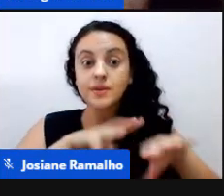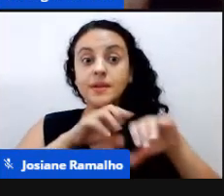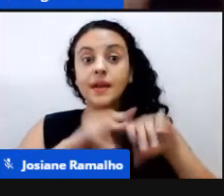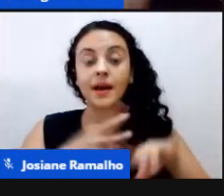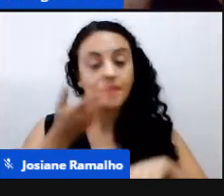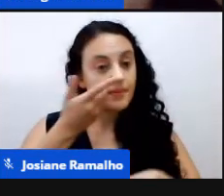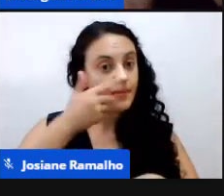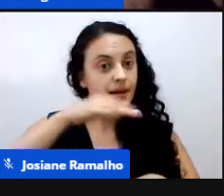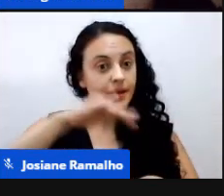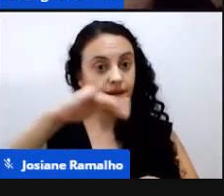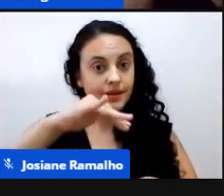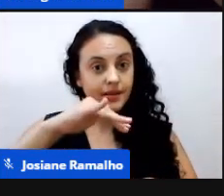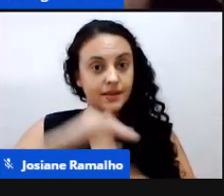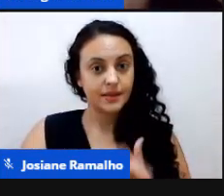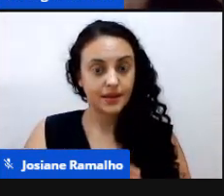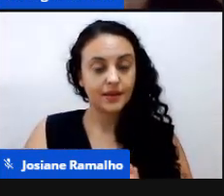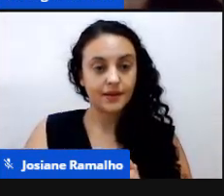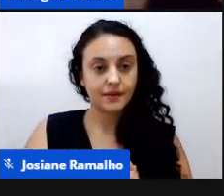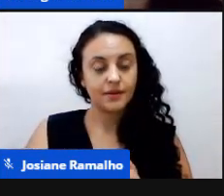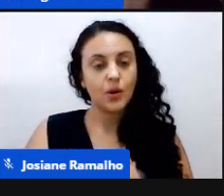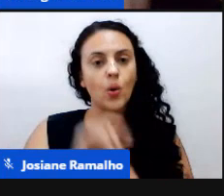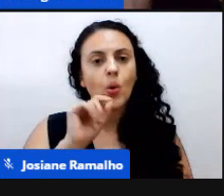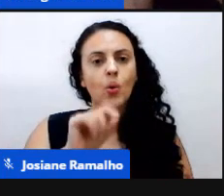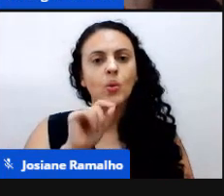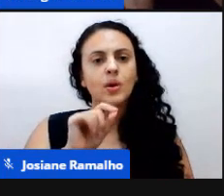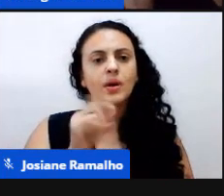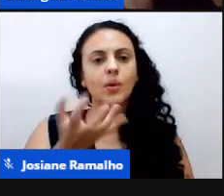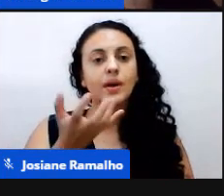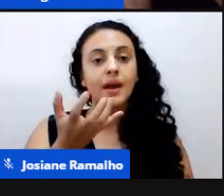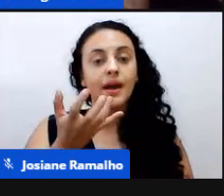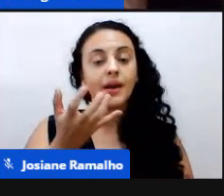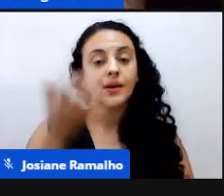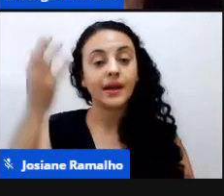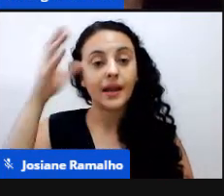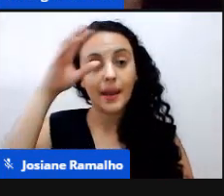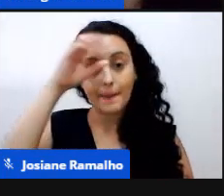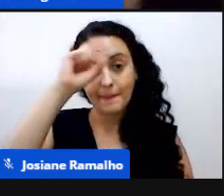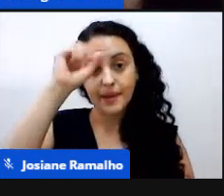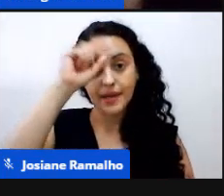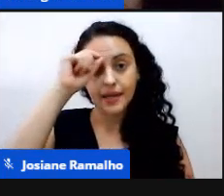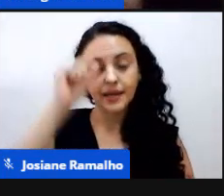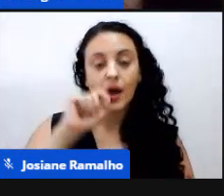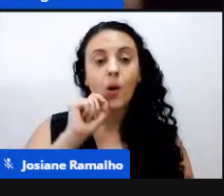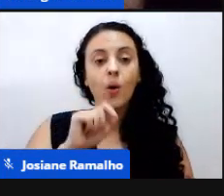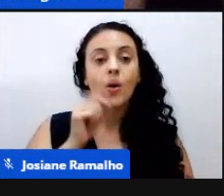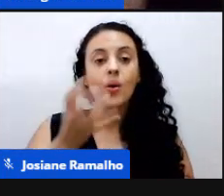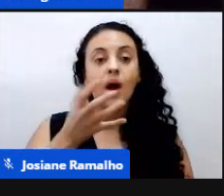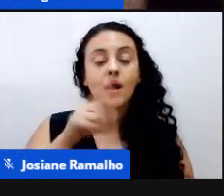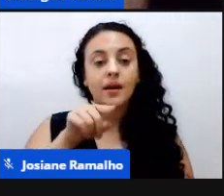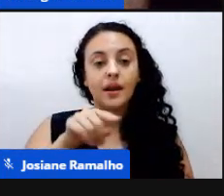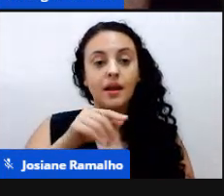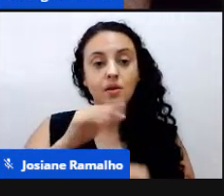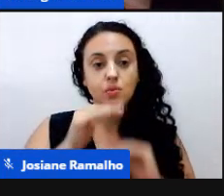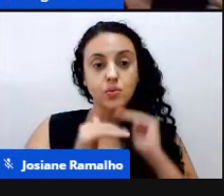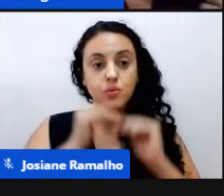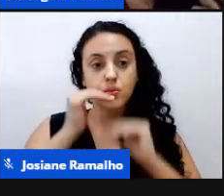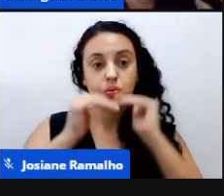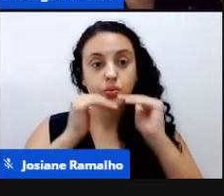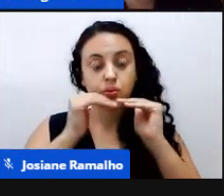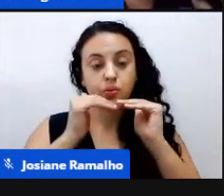como objetivo, o que eu quero que ela aprenda, o que eu quero que ela desenvolva dentro da sua